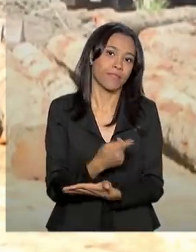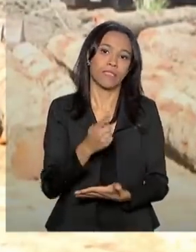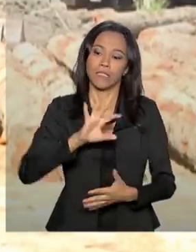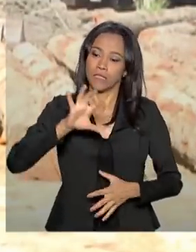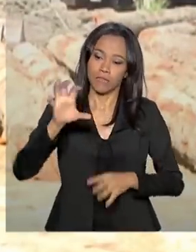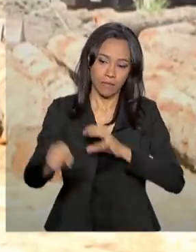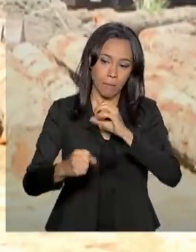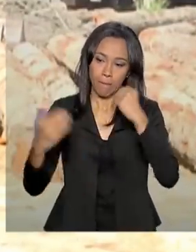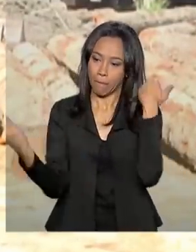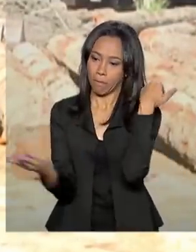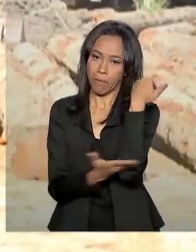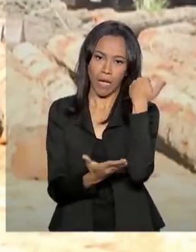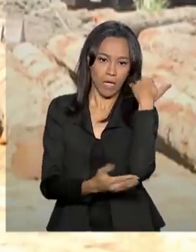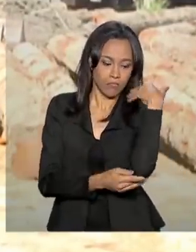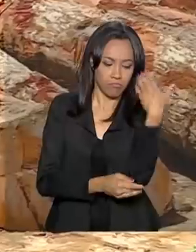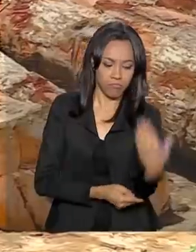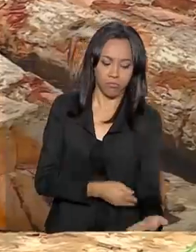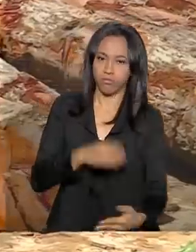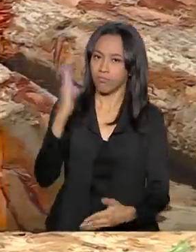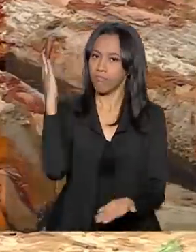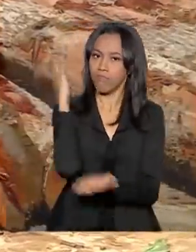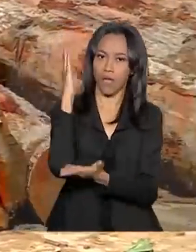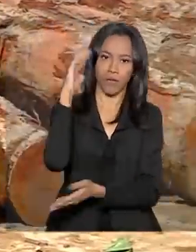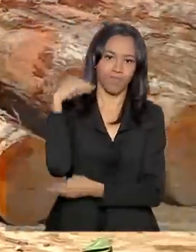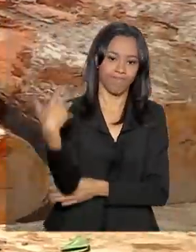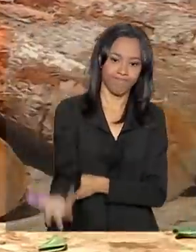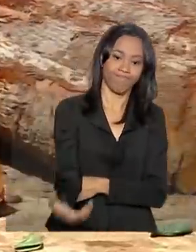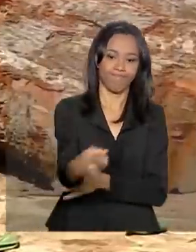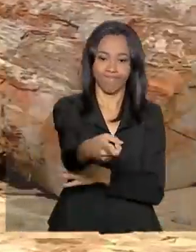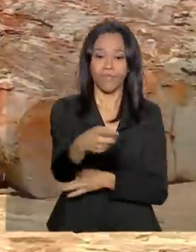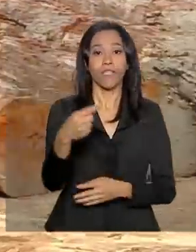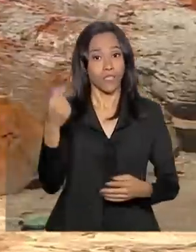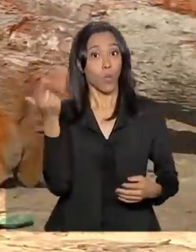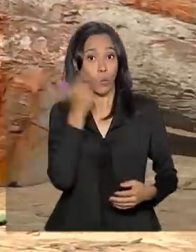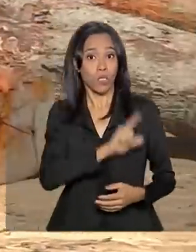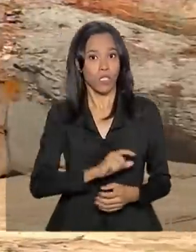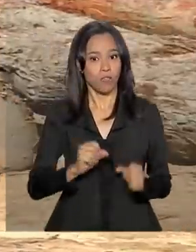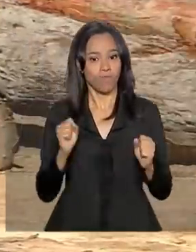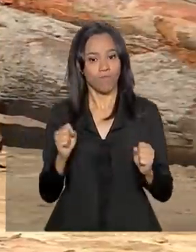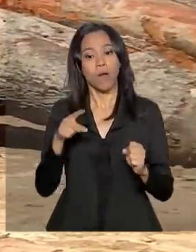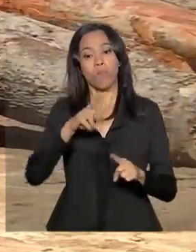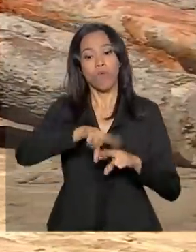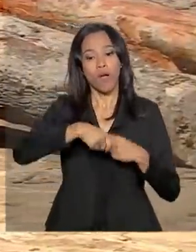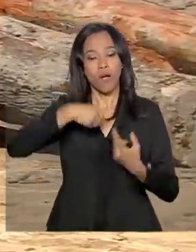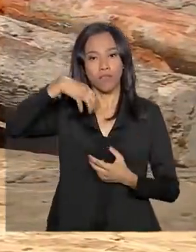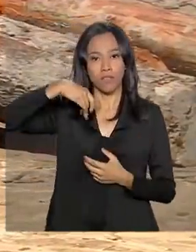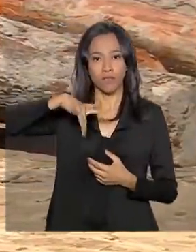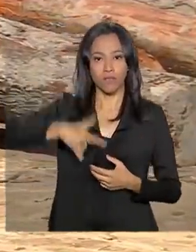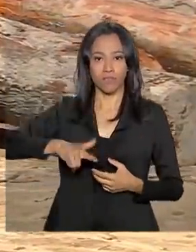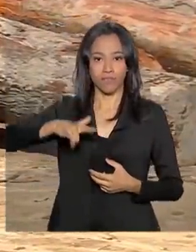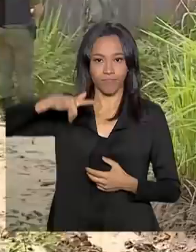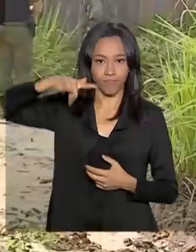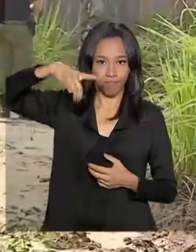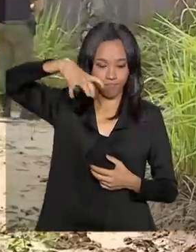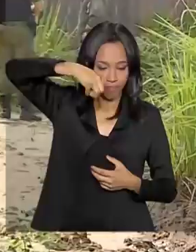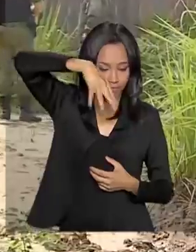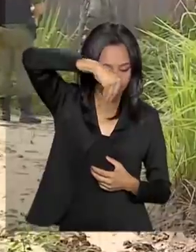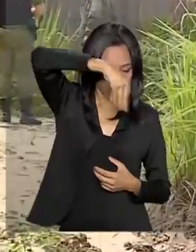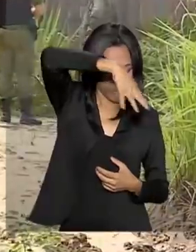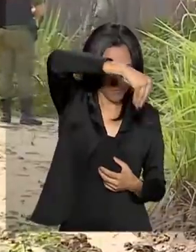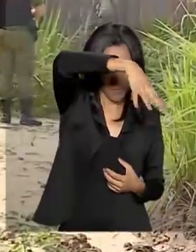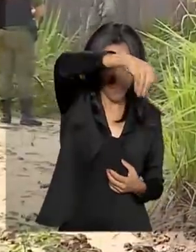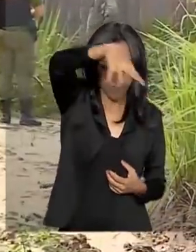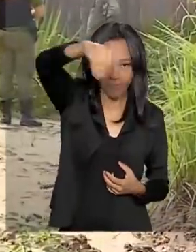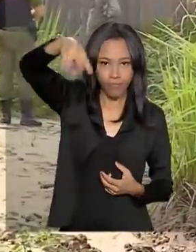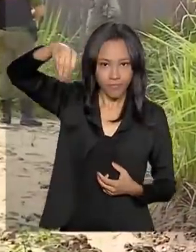disso, né? Trazendo só proveito próprio. Todo esse trabalho só foi possível graças às imagens coletadas por satélites e ao apoio